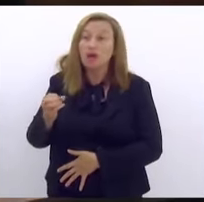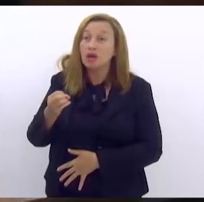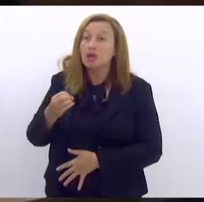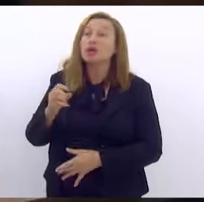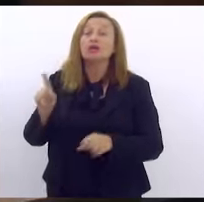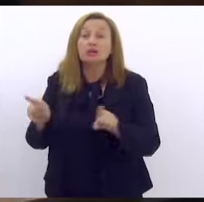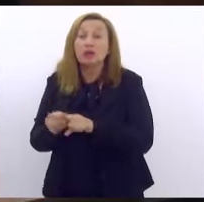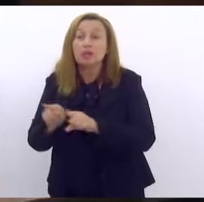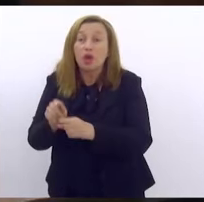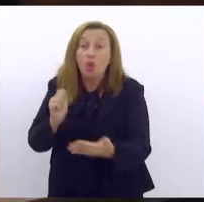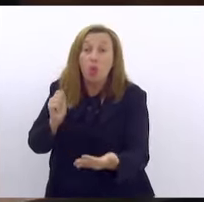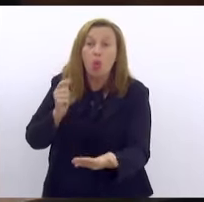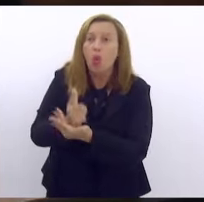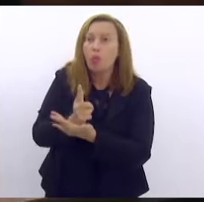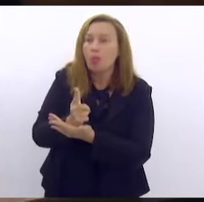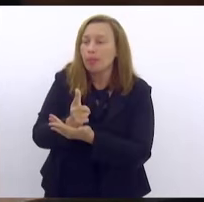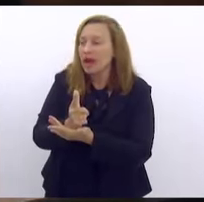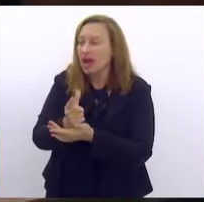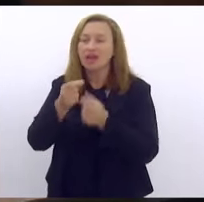em joalherias.